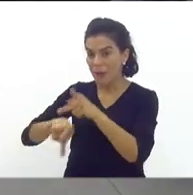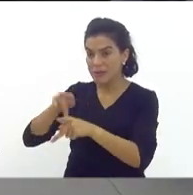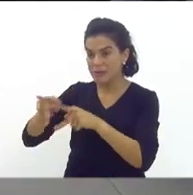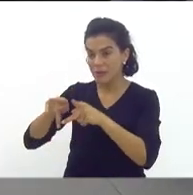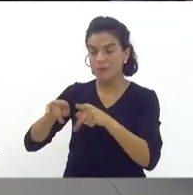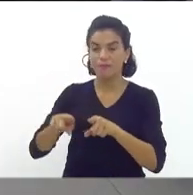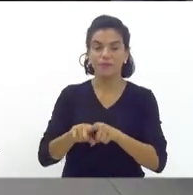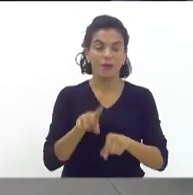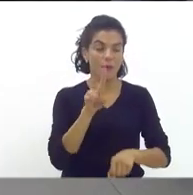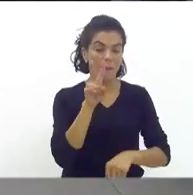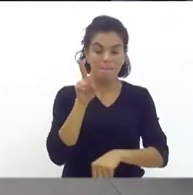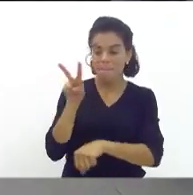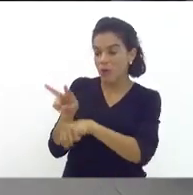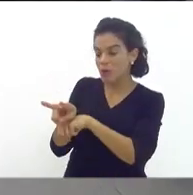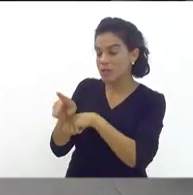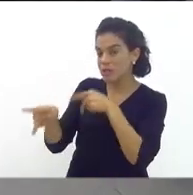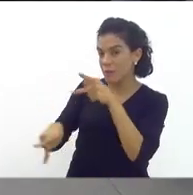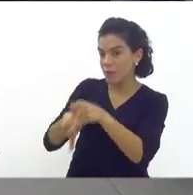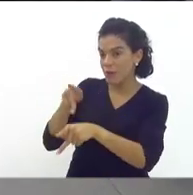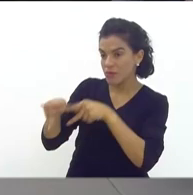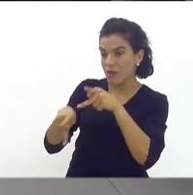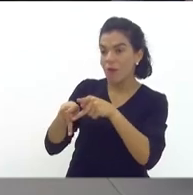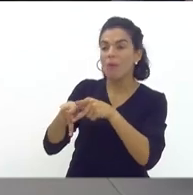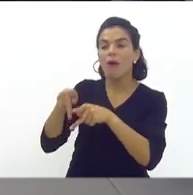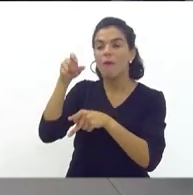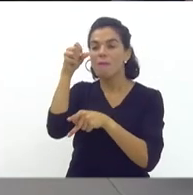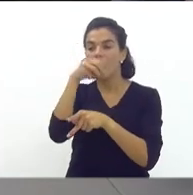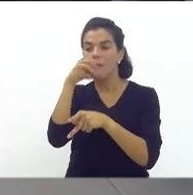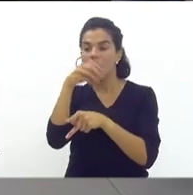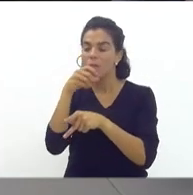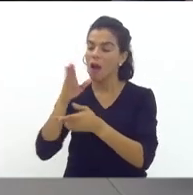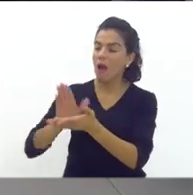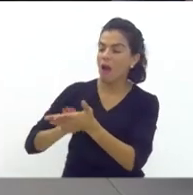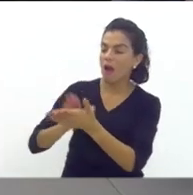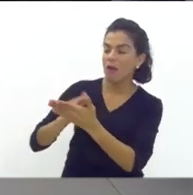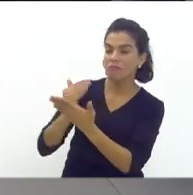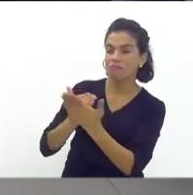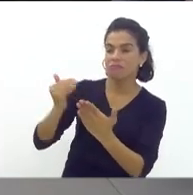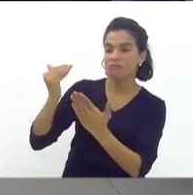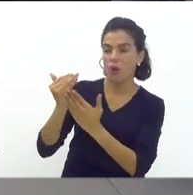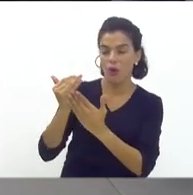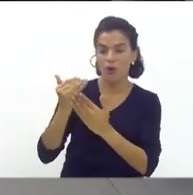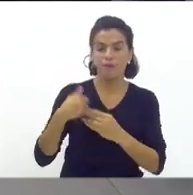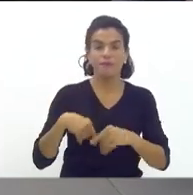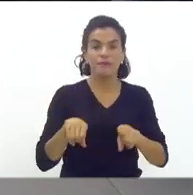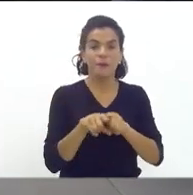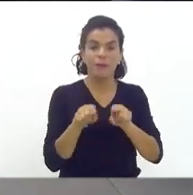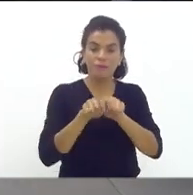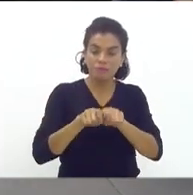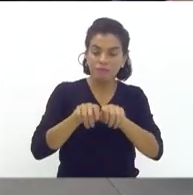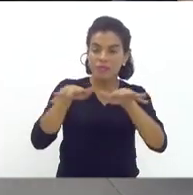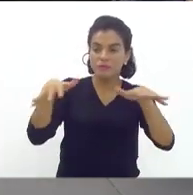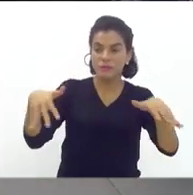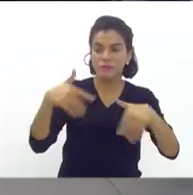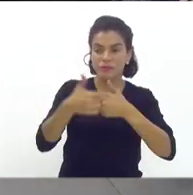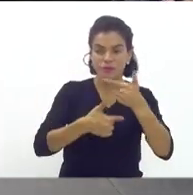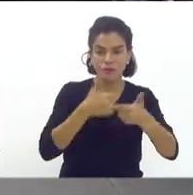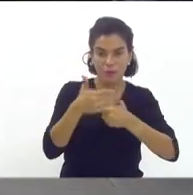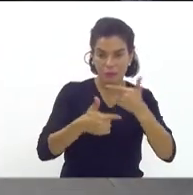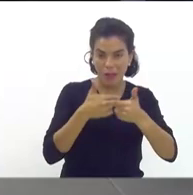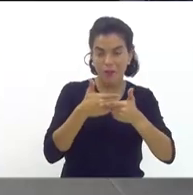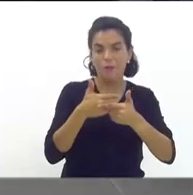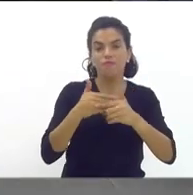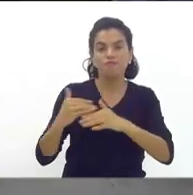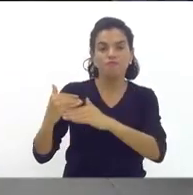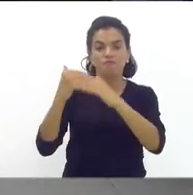proteção dos usuários conta práticas abusivas e monopolistas expansão do sistema Equidade no tratamento